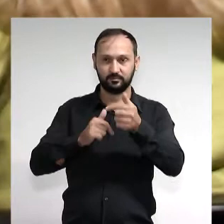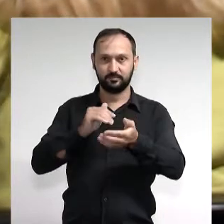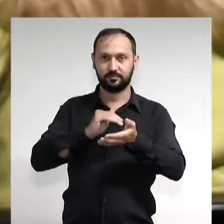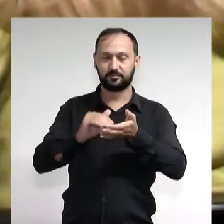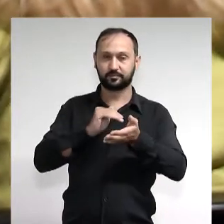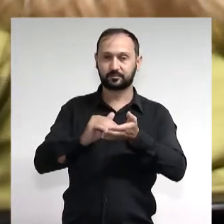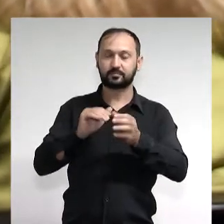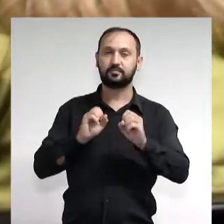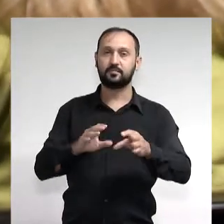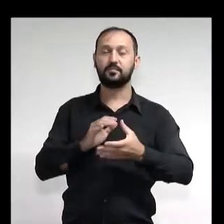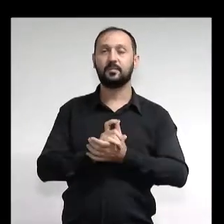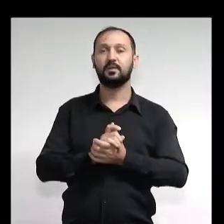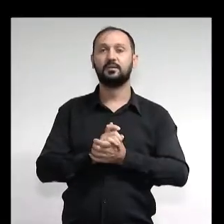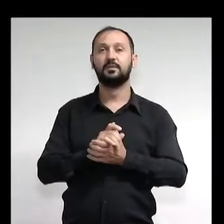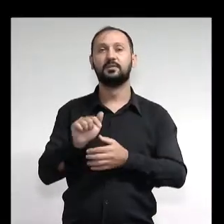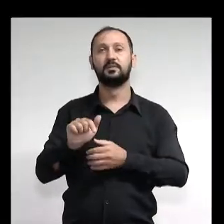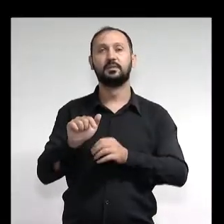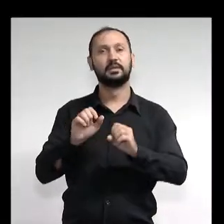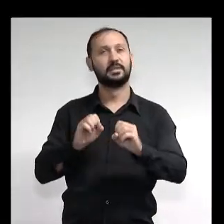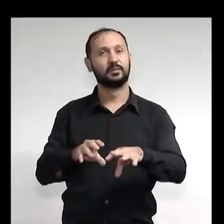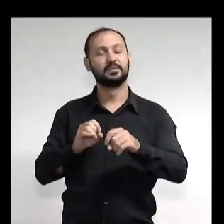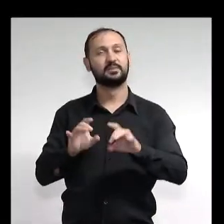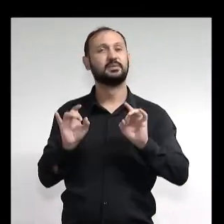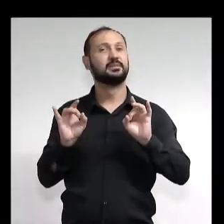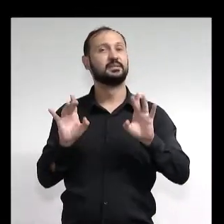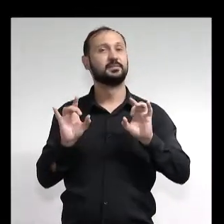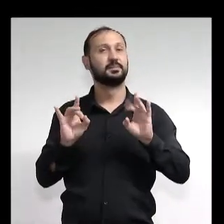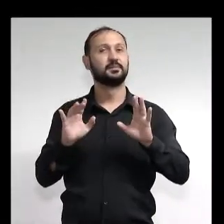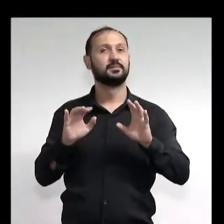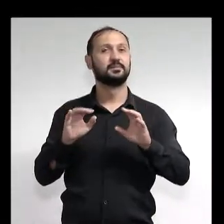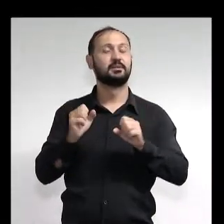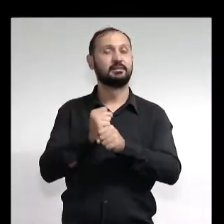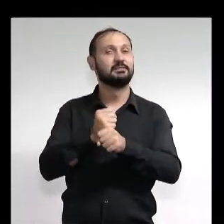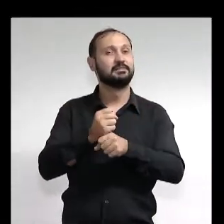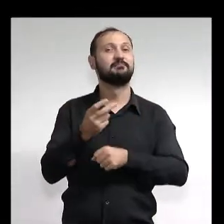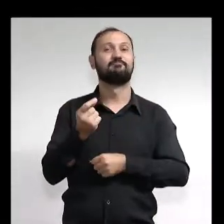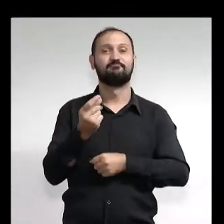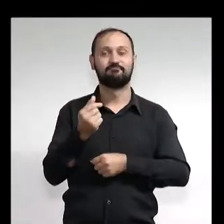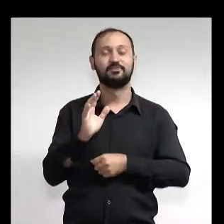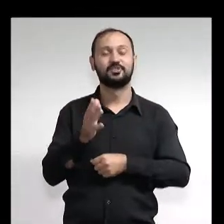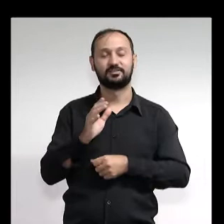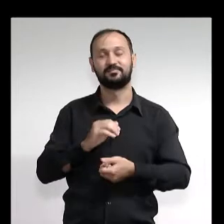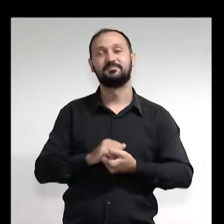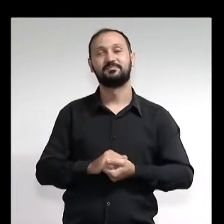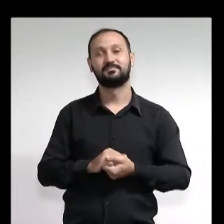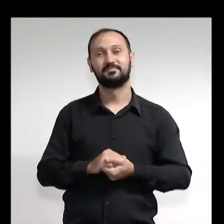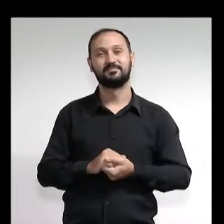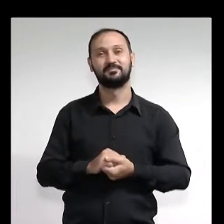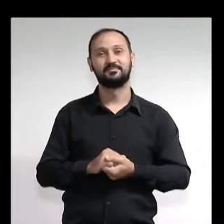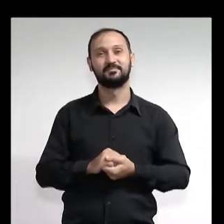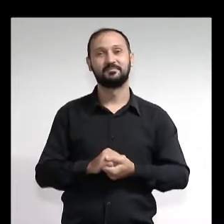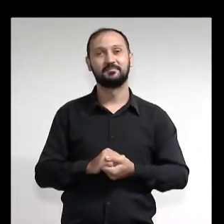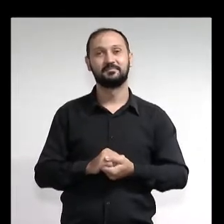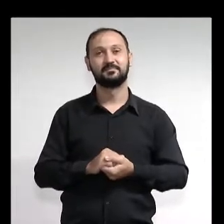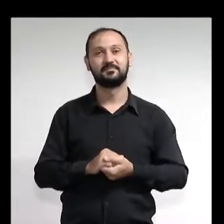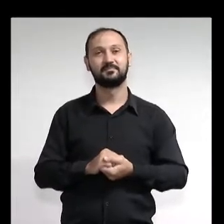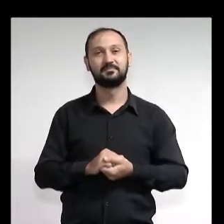vinculada à Secretaria de Educação, né? Eu estou vinculada à educação especial há bastante tempo.